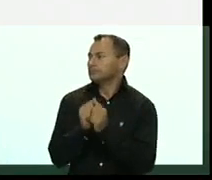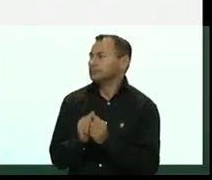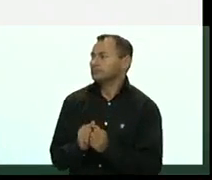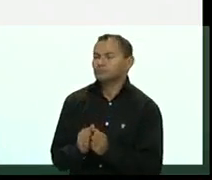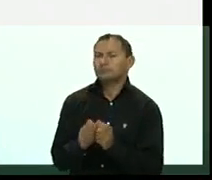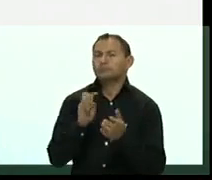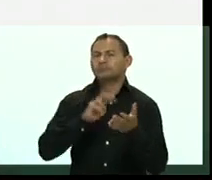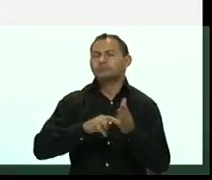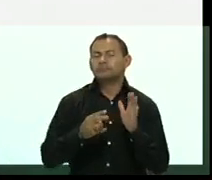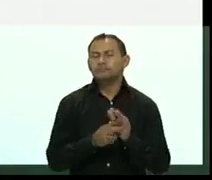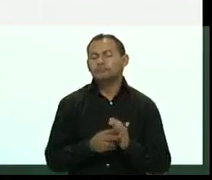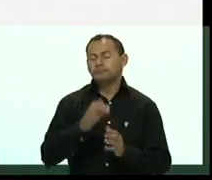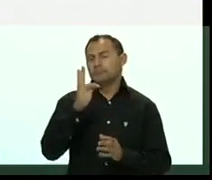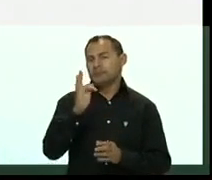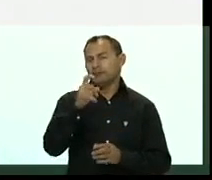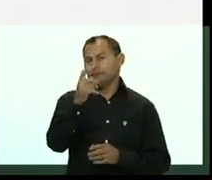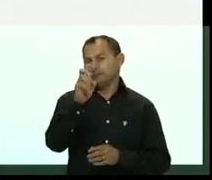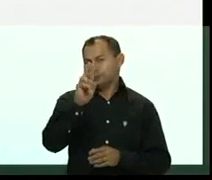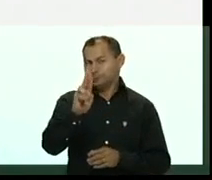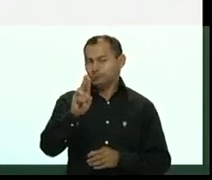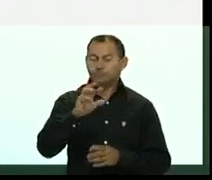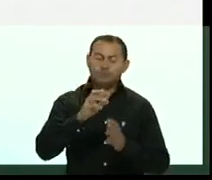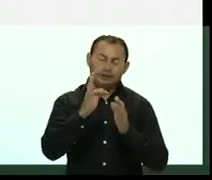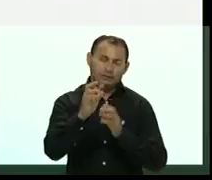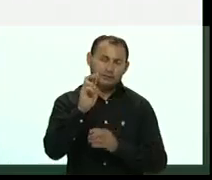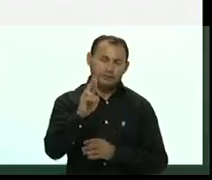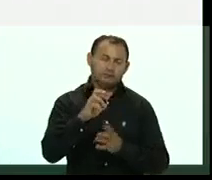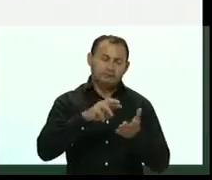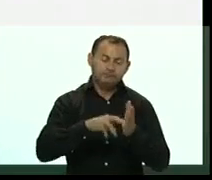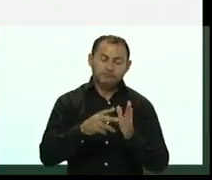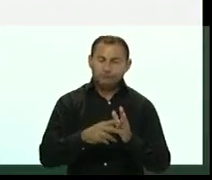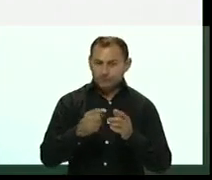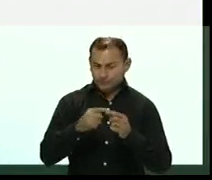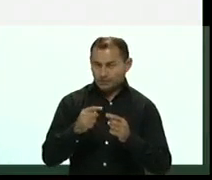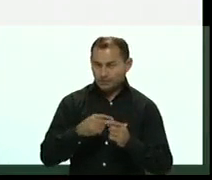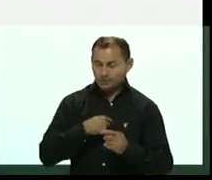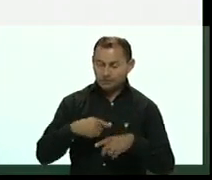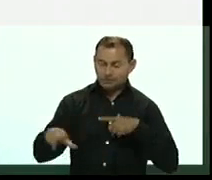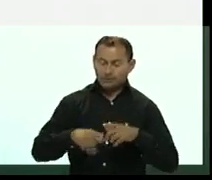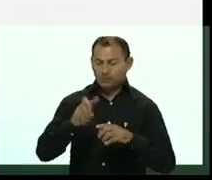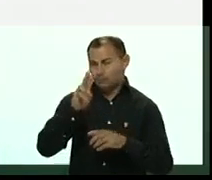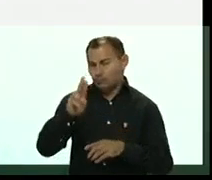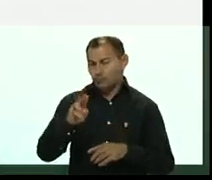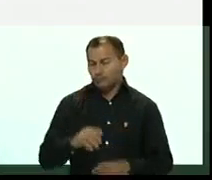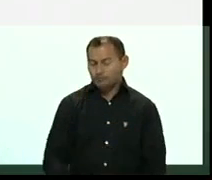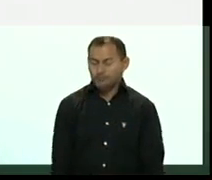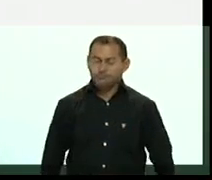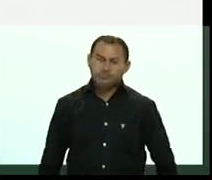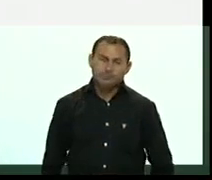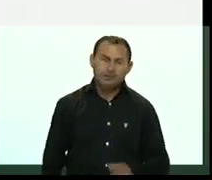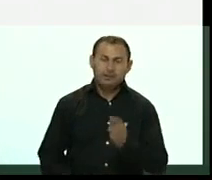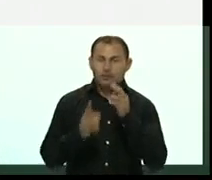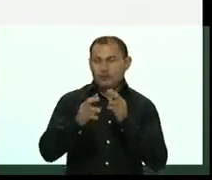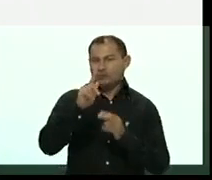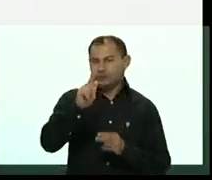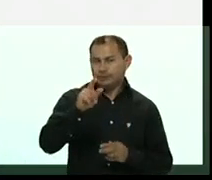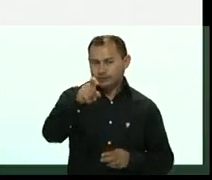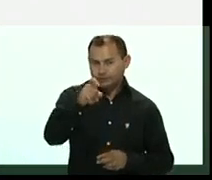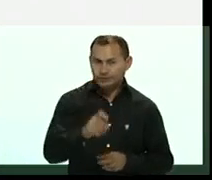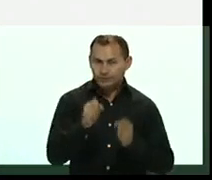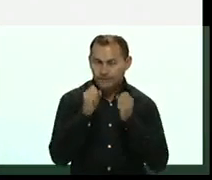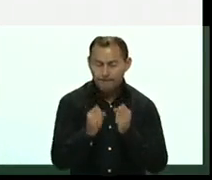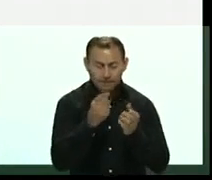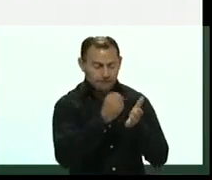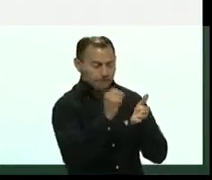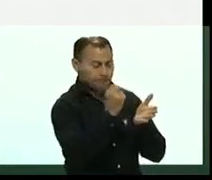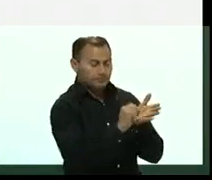E o que é a f de u? Concorda comigo que quando eu trabalho que o u é igual a g de x, então eu posso